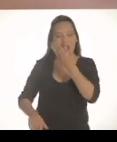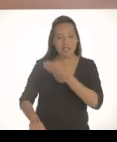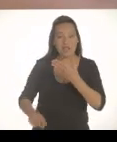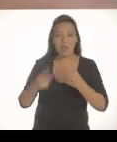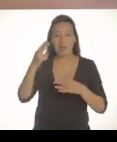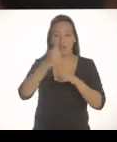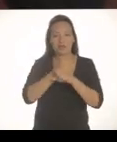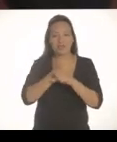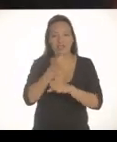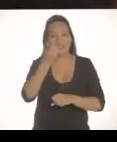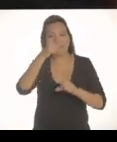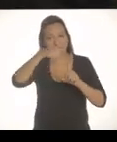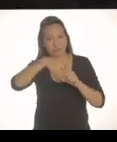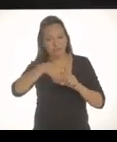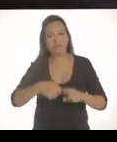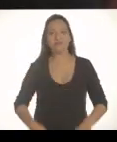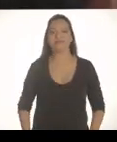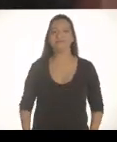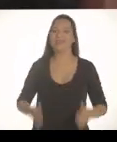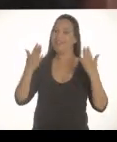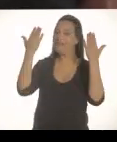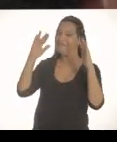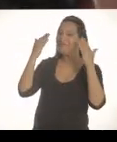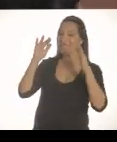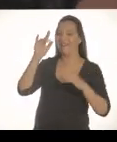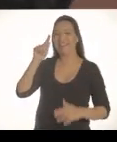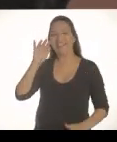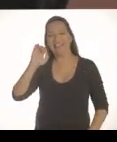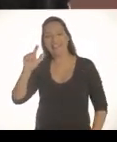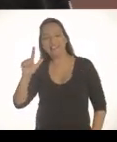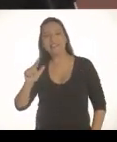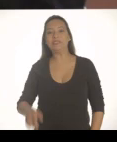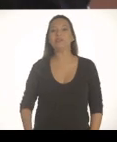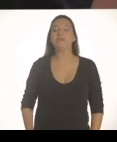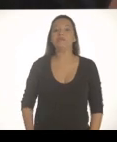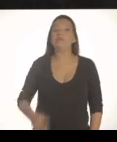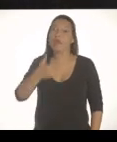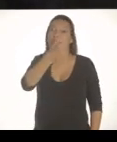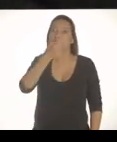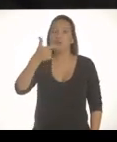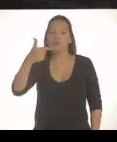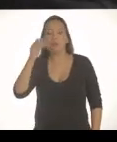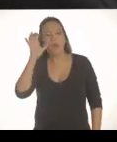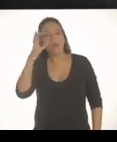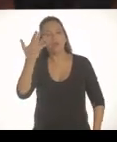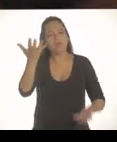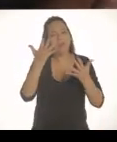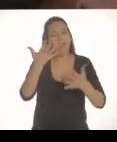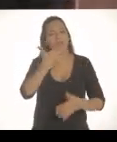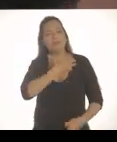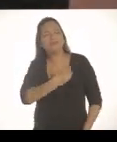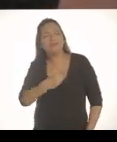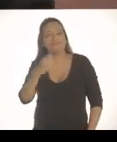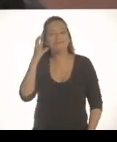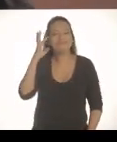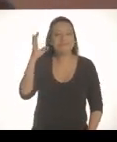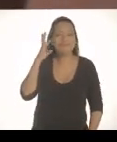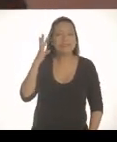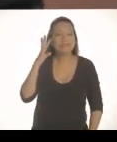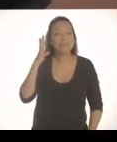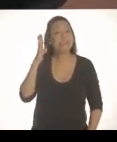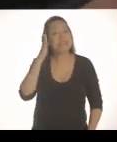2 anos e 6 meses. Parabéns pro Gael, vai fazer... Em 2012 eu decidi que eu queria ter um